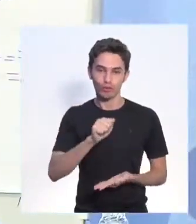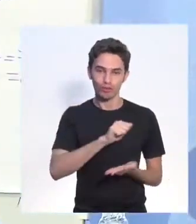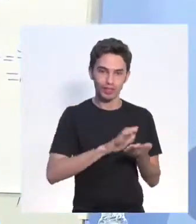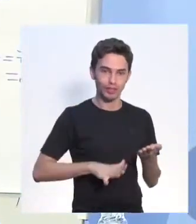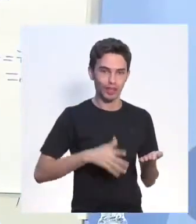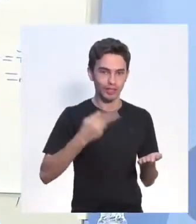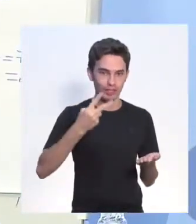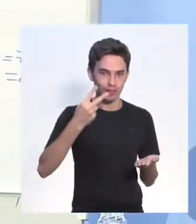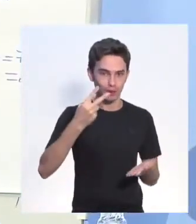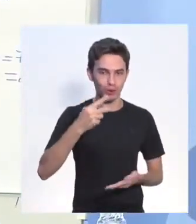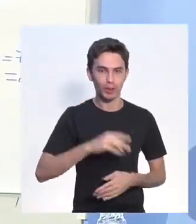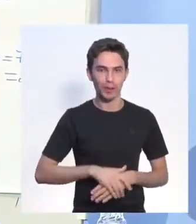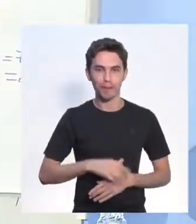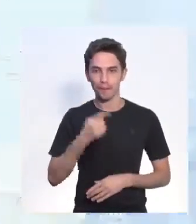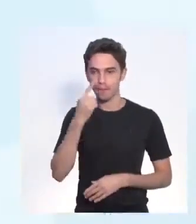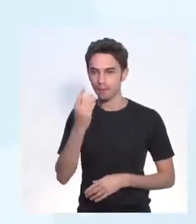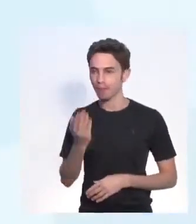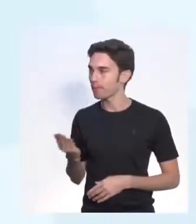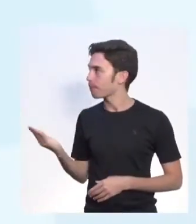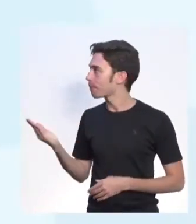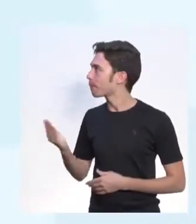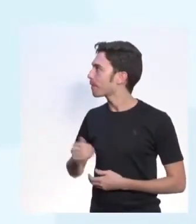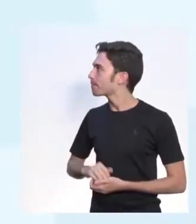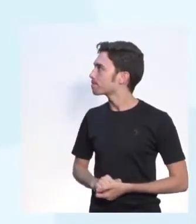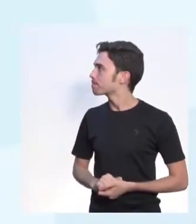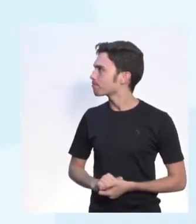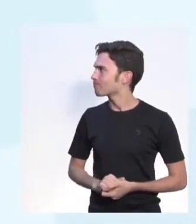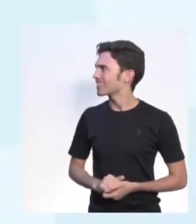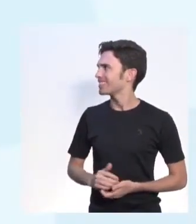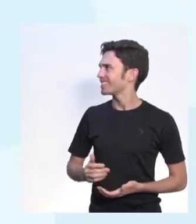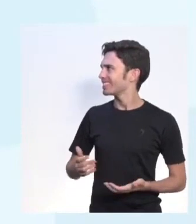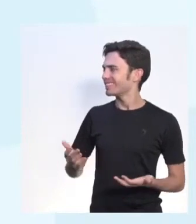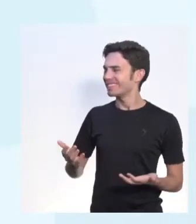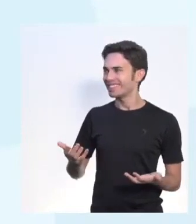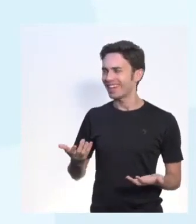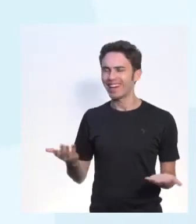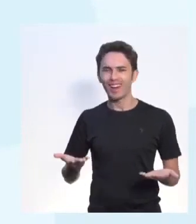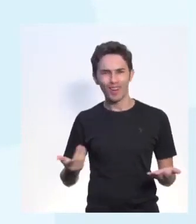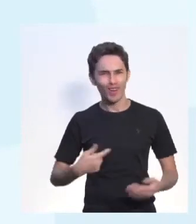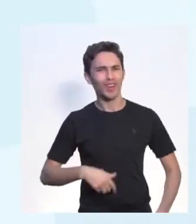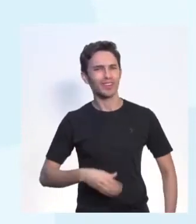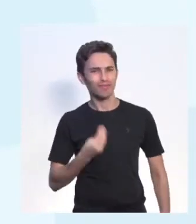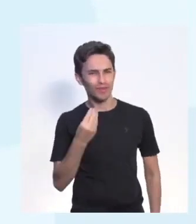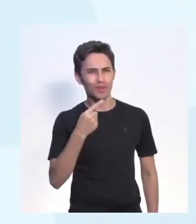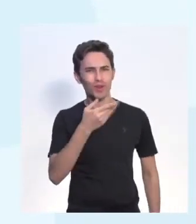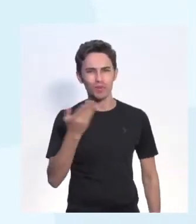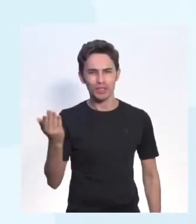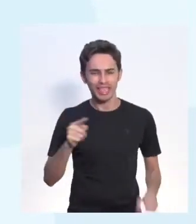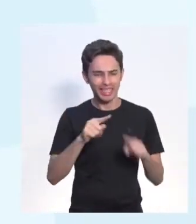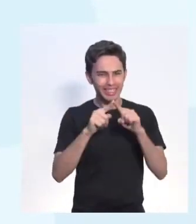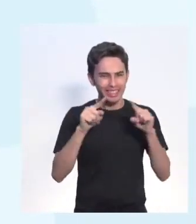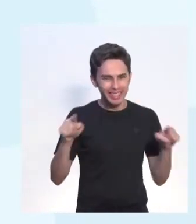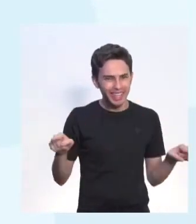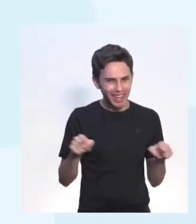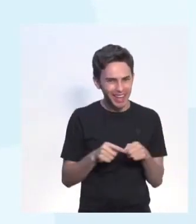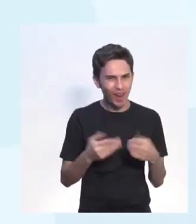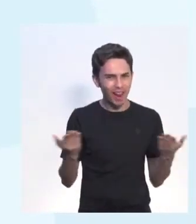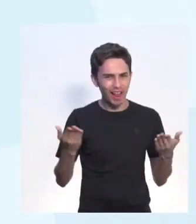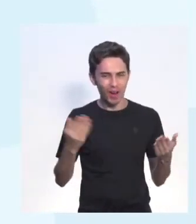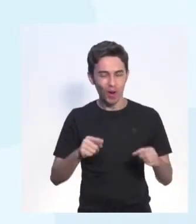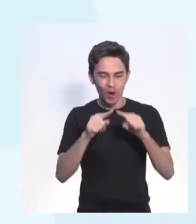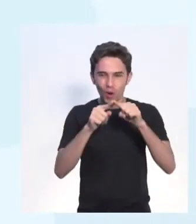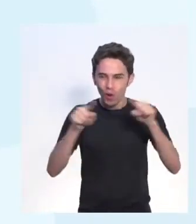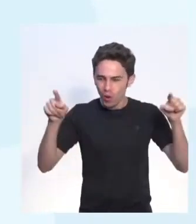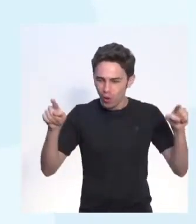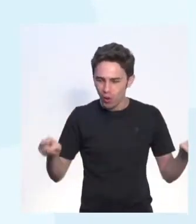tá? Atividade 2 para eles. Aí você fala, nossa, professora, você é mó sacana, né? Você estava fazendo de triângulo, agora você colocou